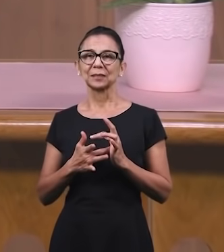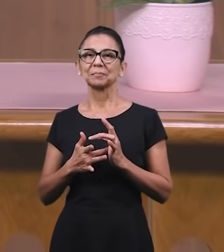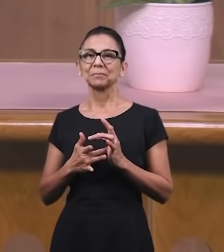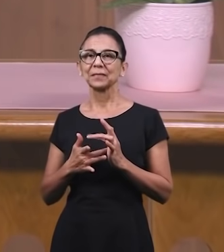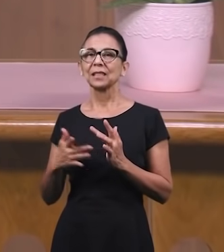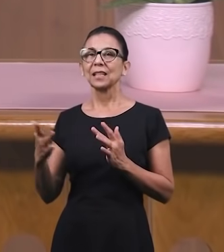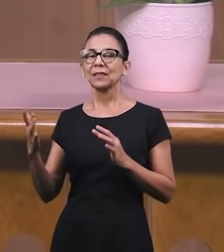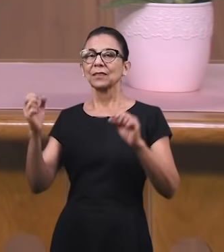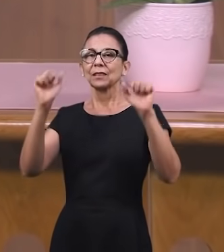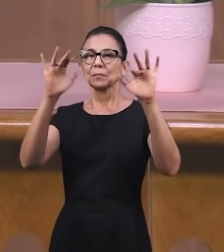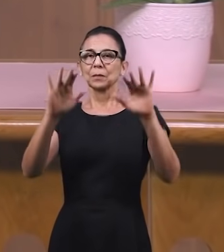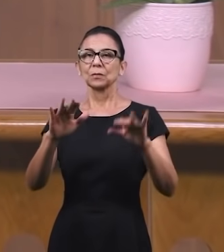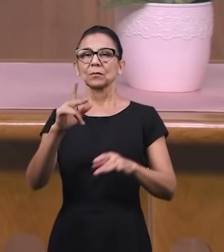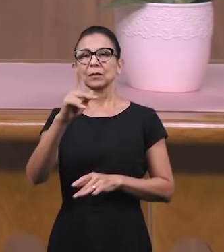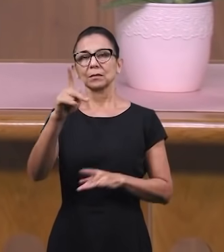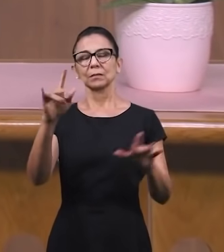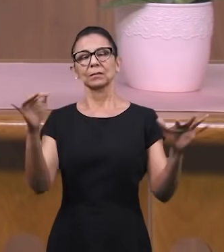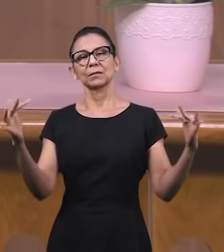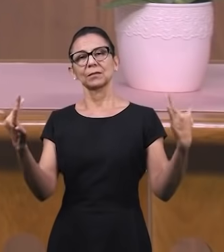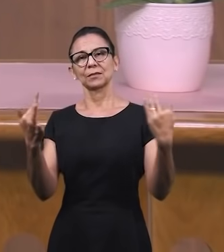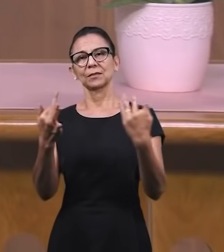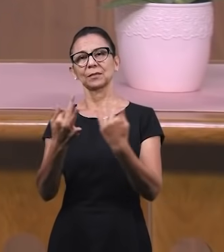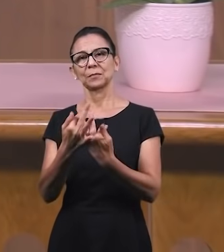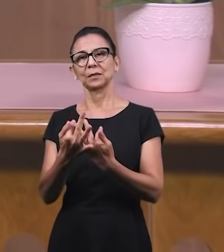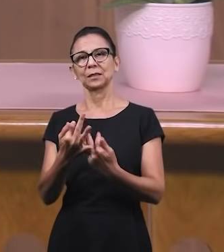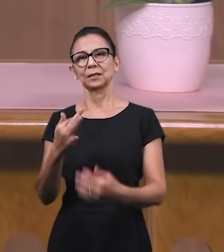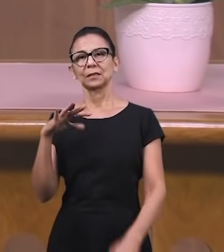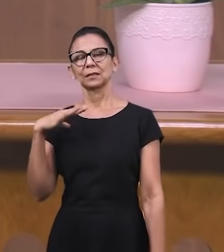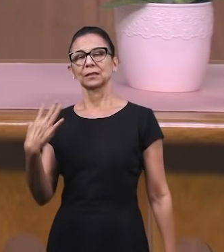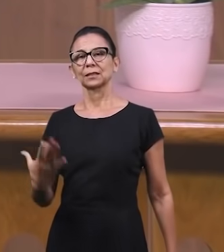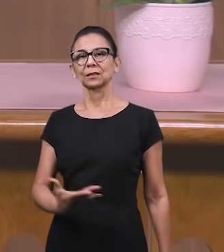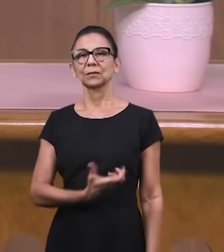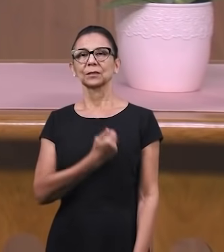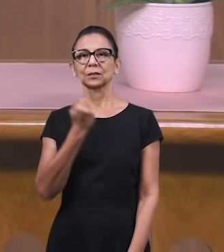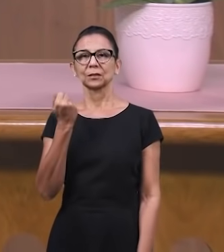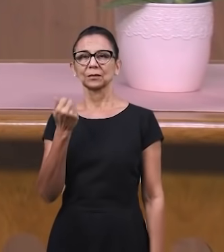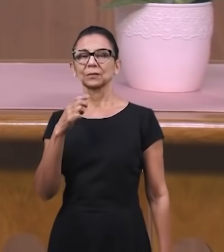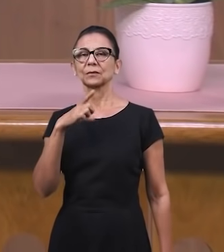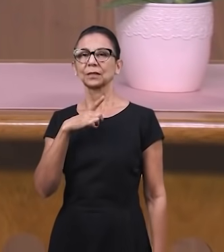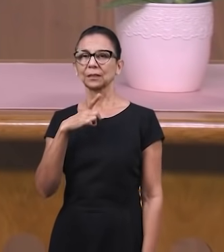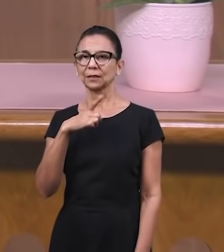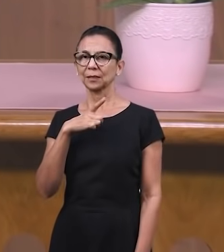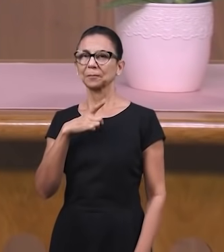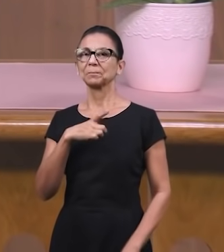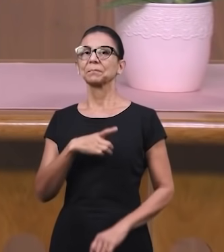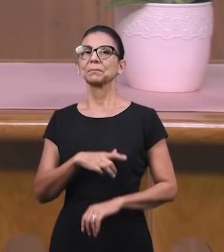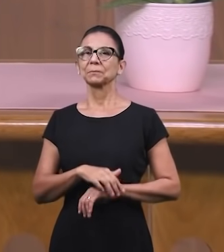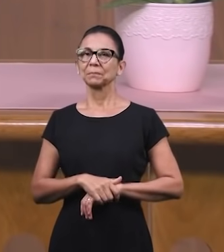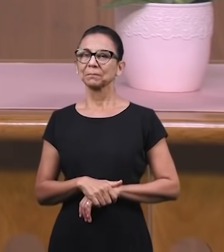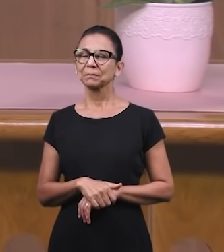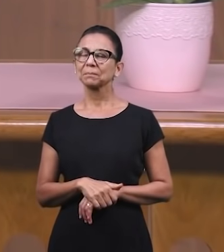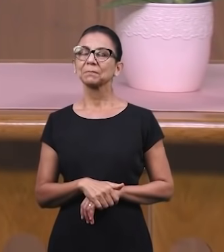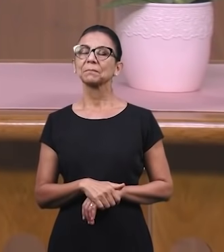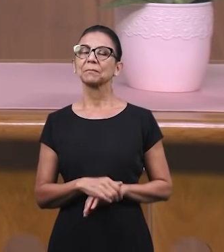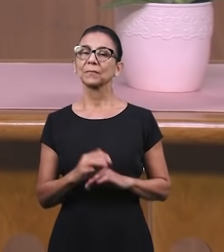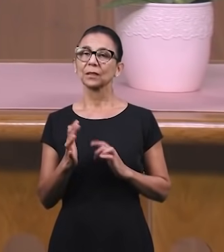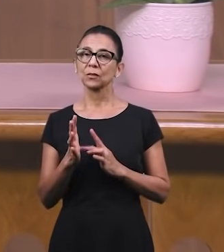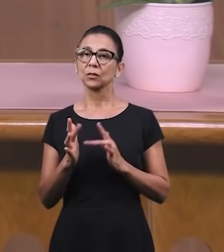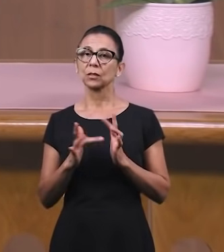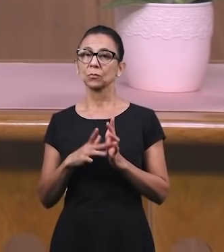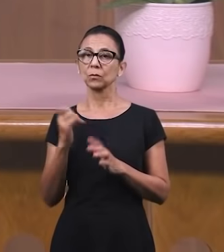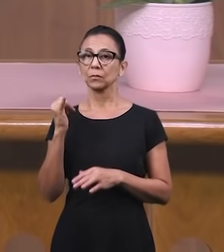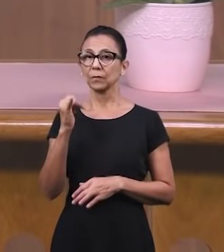a sua família. Hoje veio a salvação a esta casa. Quando Jesus disse,